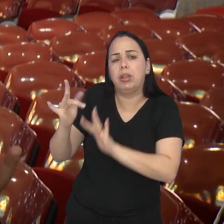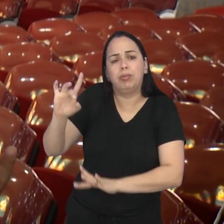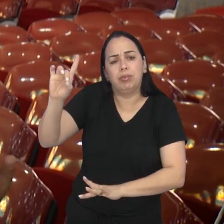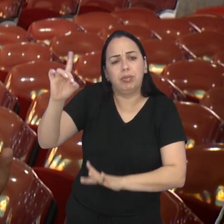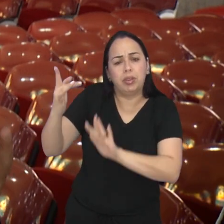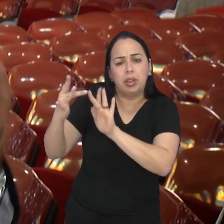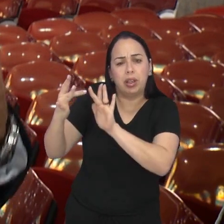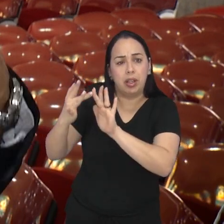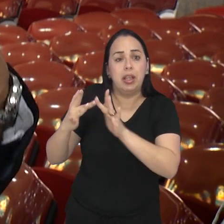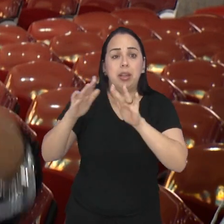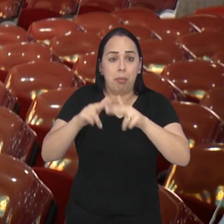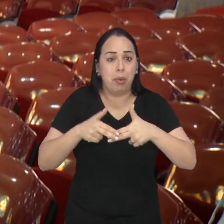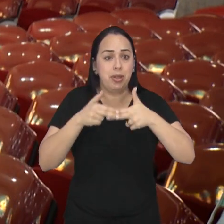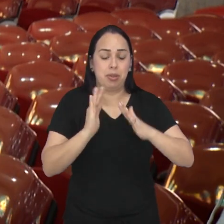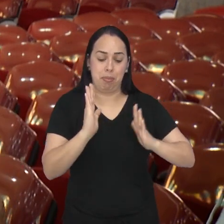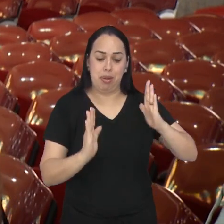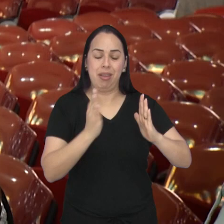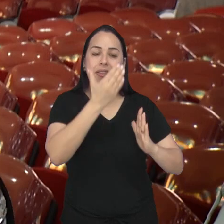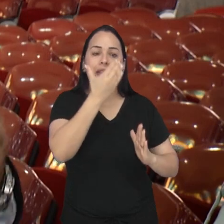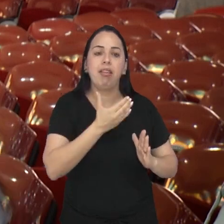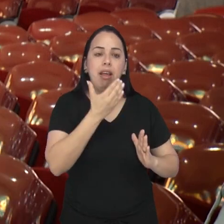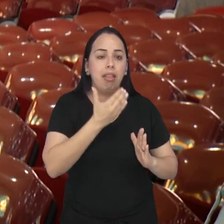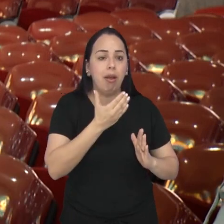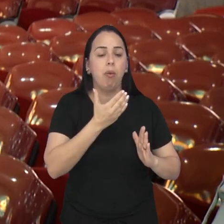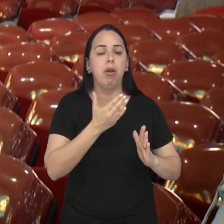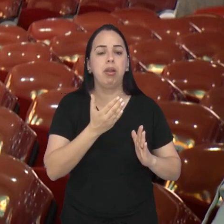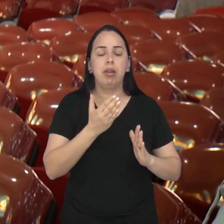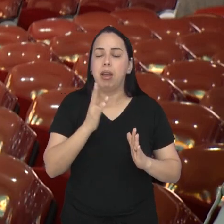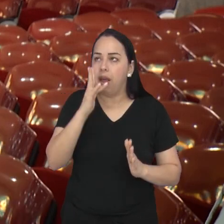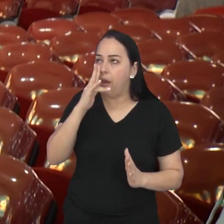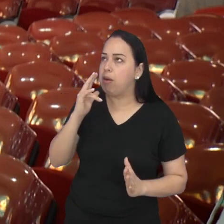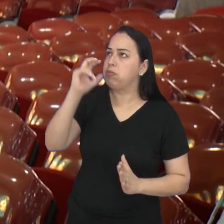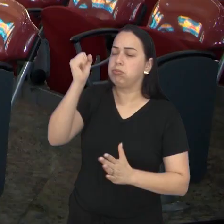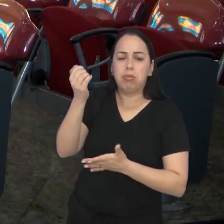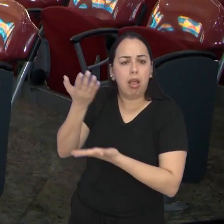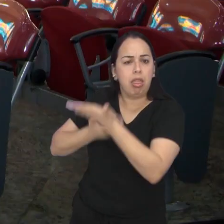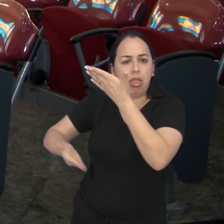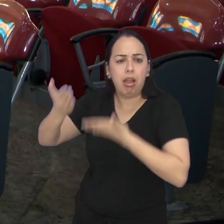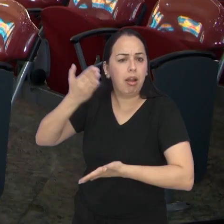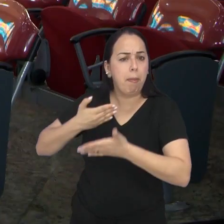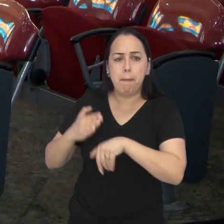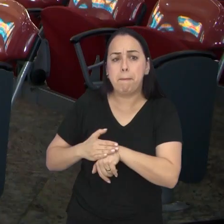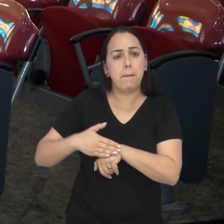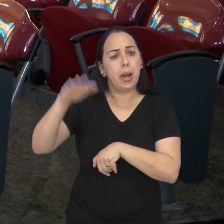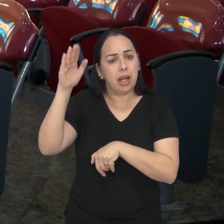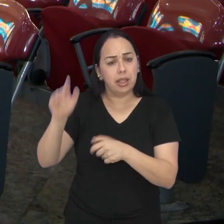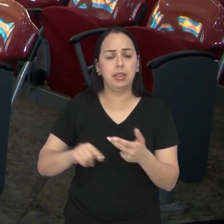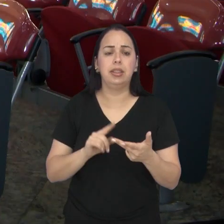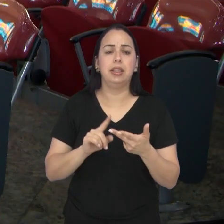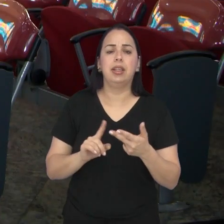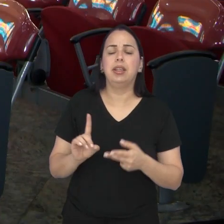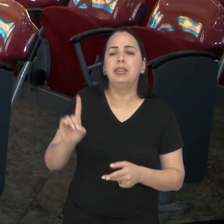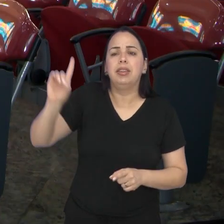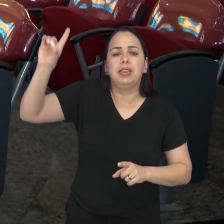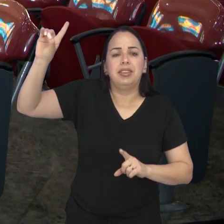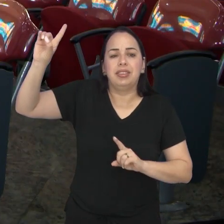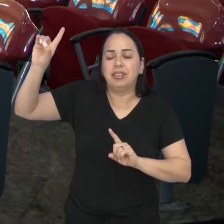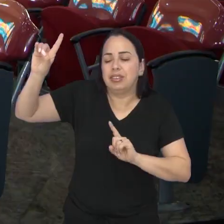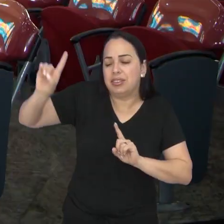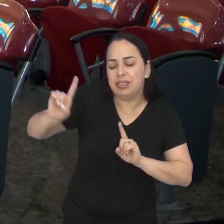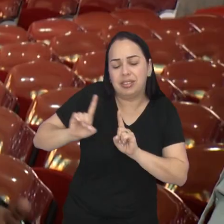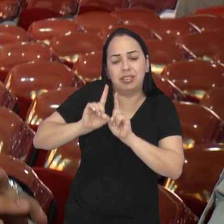Deus. E no Natal é uma experiência mais forte, de comunhão com Deus. Deus está